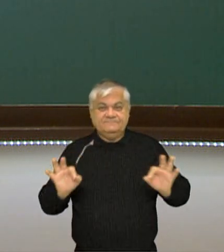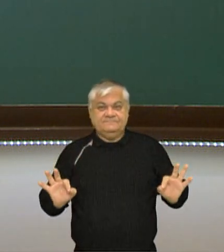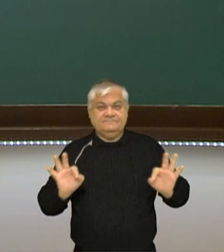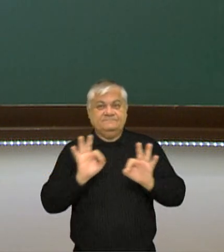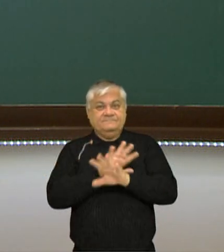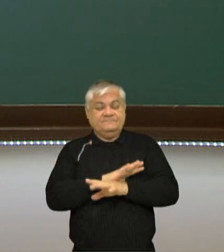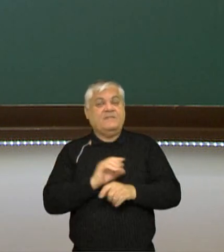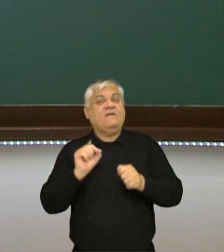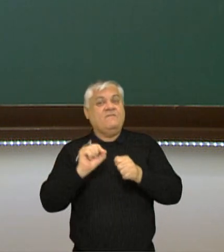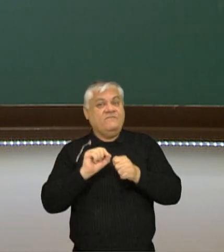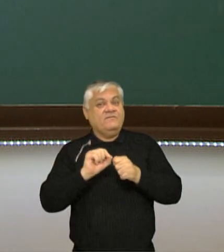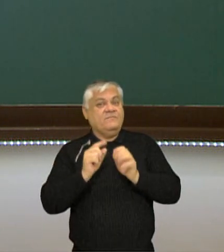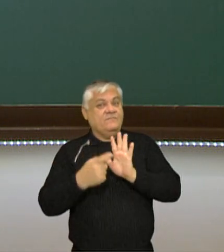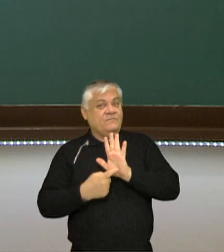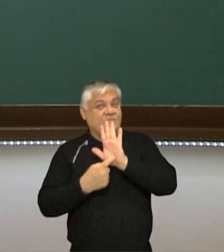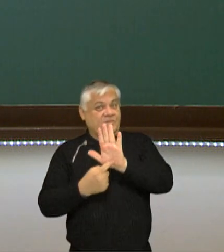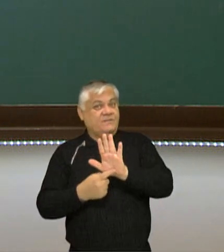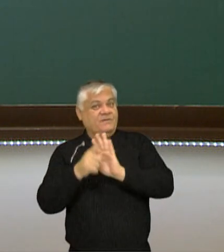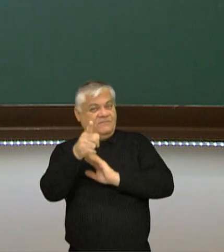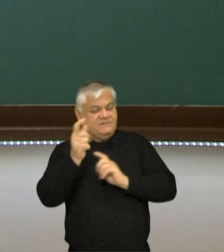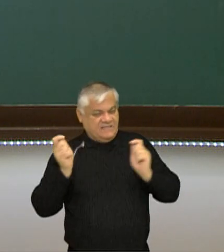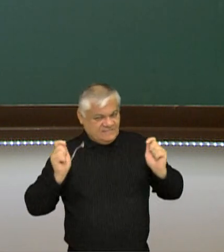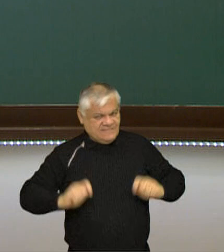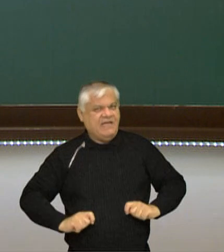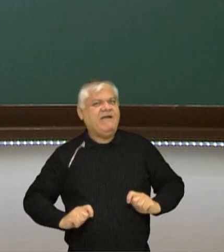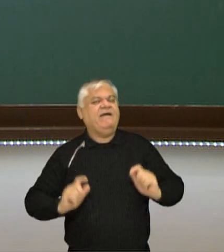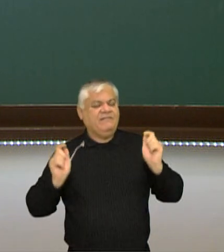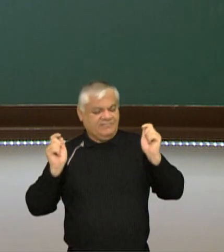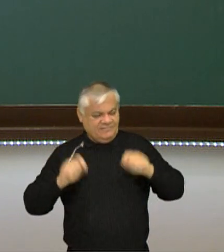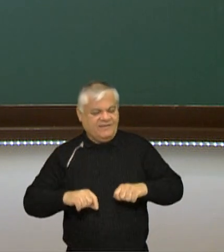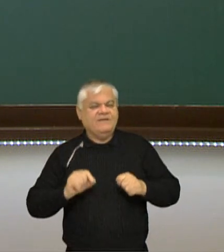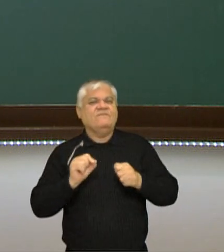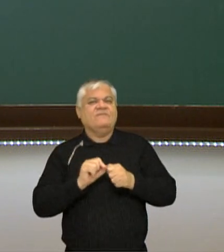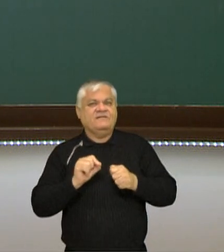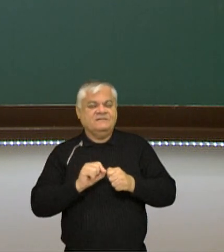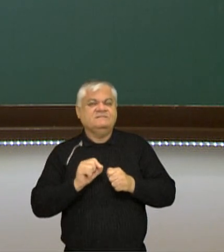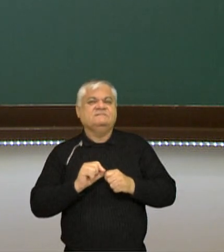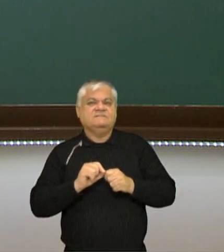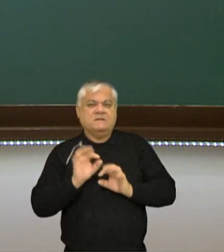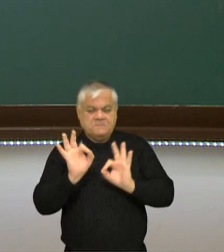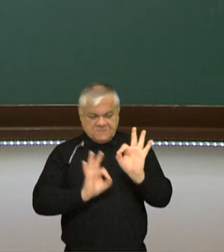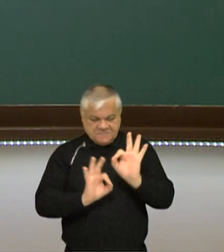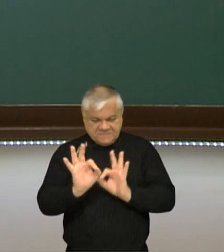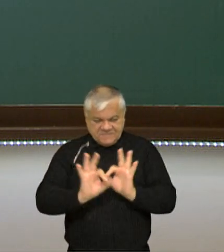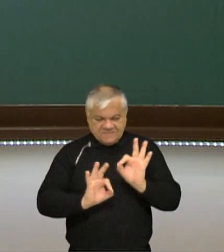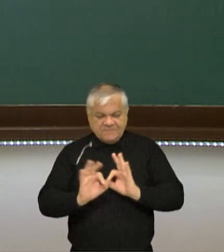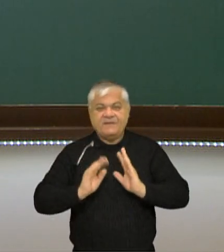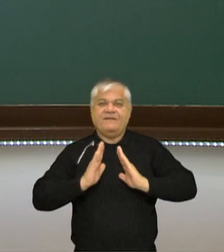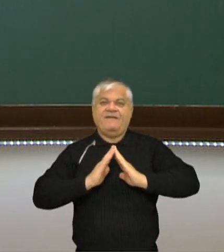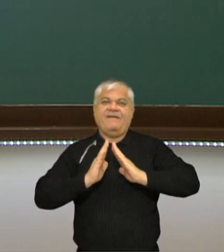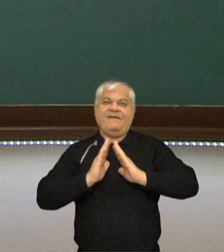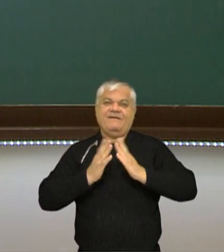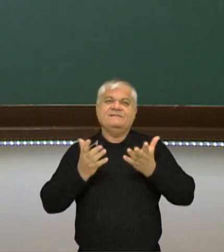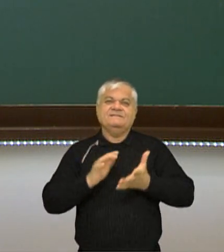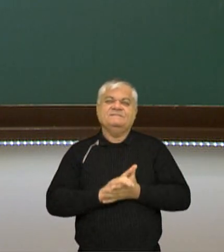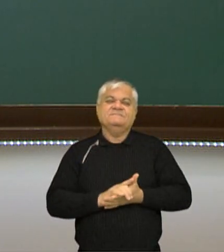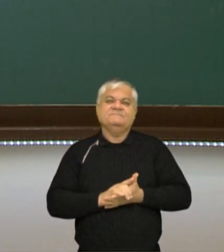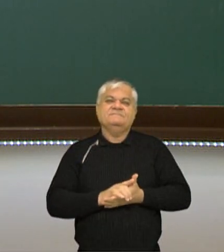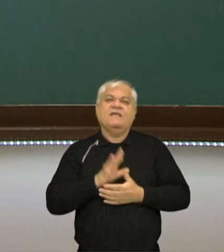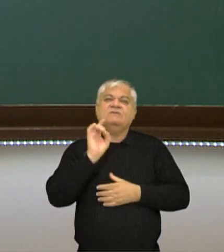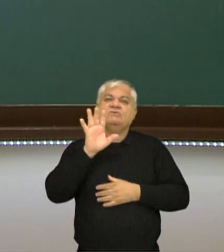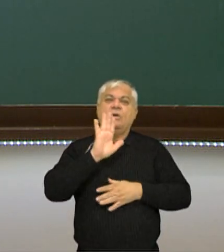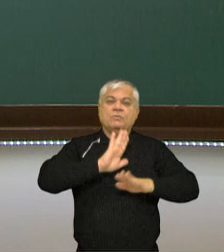Eu fiz para mostrar para vocês que é possível sim você construir o seu tabuleiro aí em casa, tá bom? Só ter um pouquinho